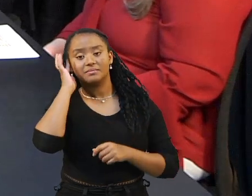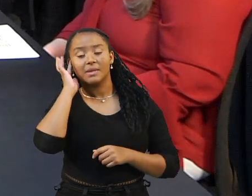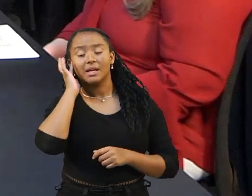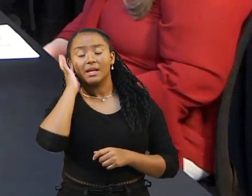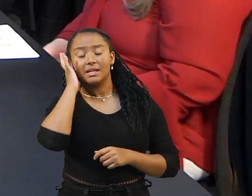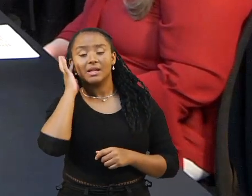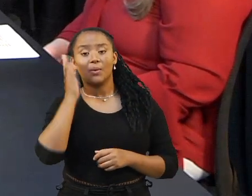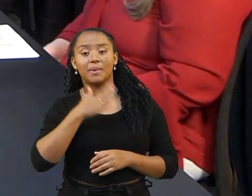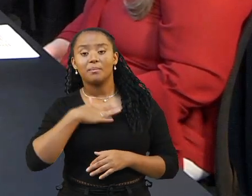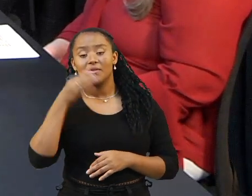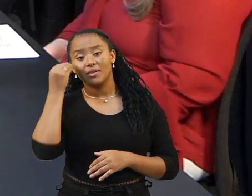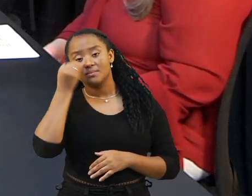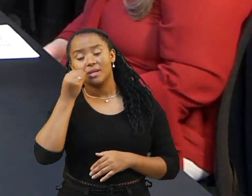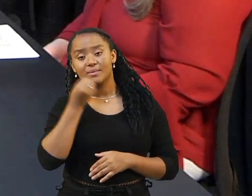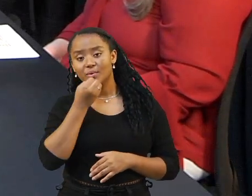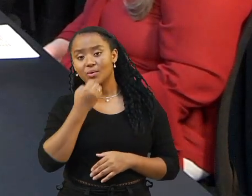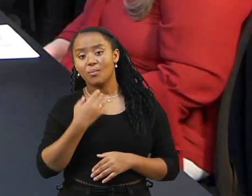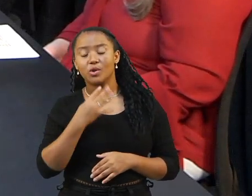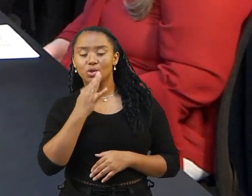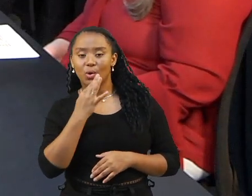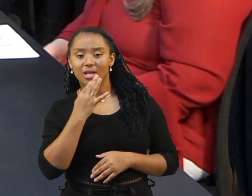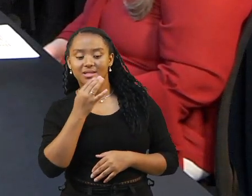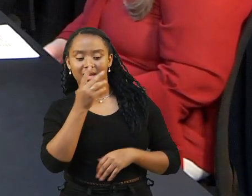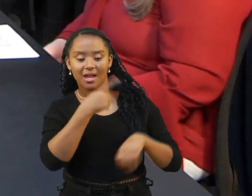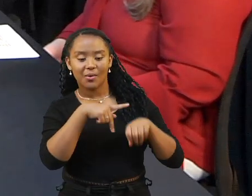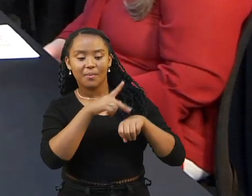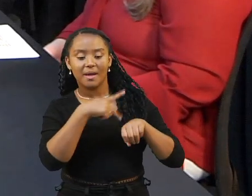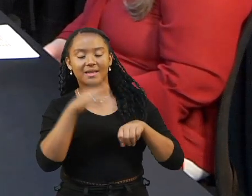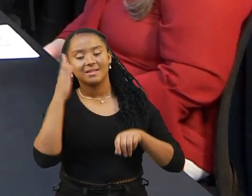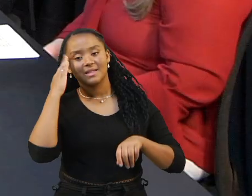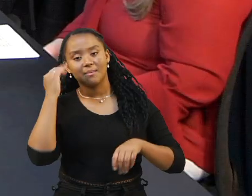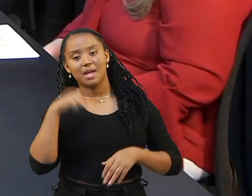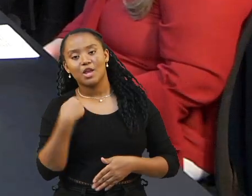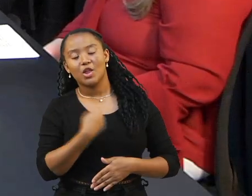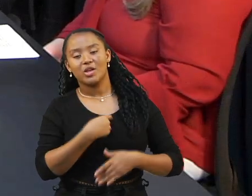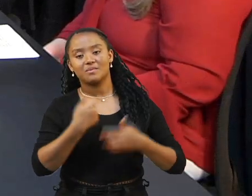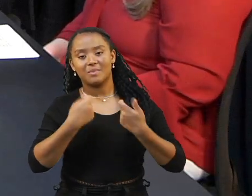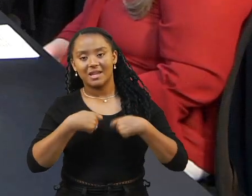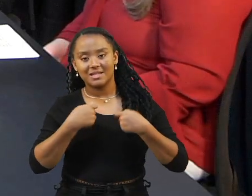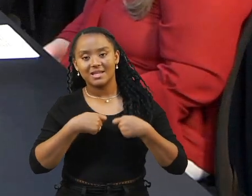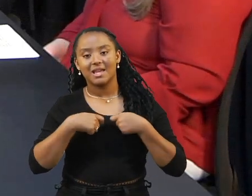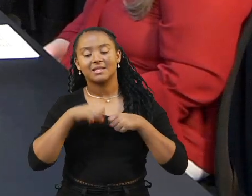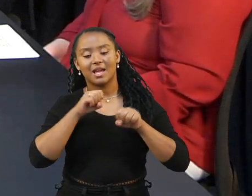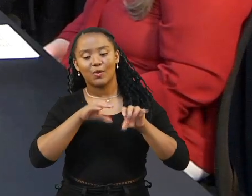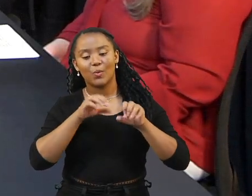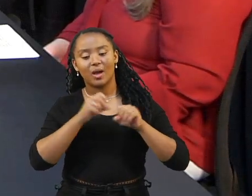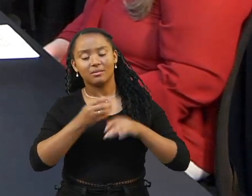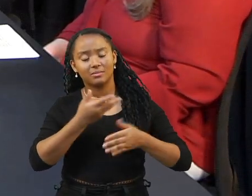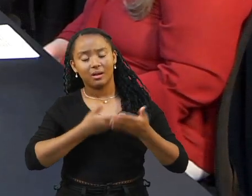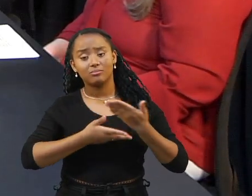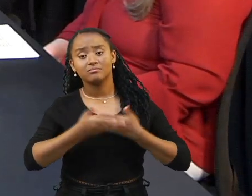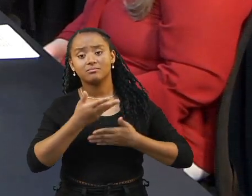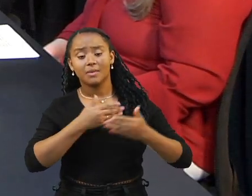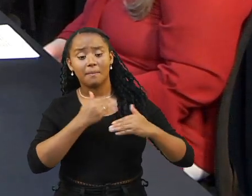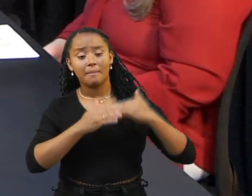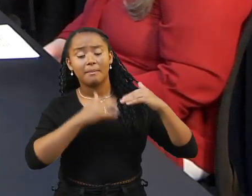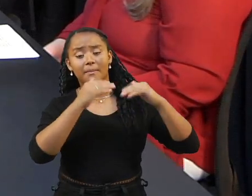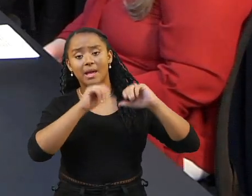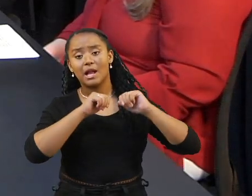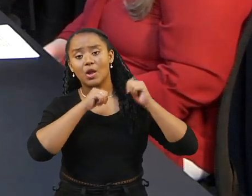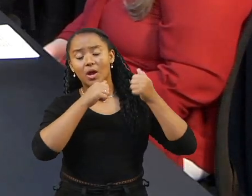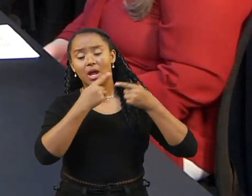país e saber o quanto nós precisamos trabalhar a educação. A educação, às vezes,